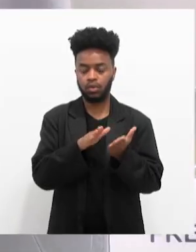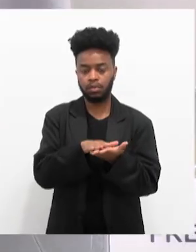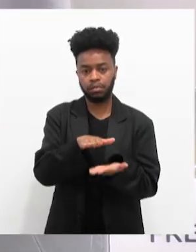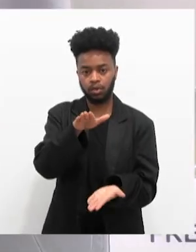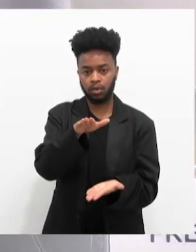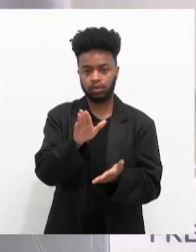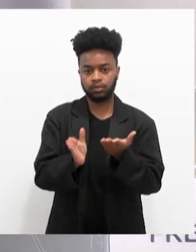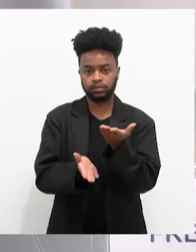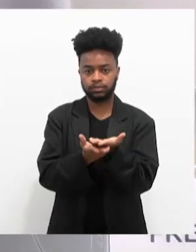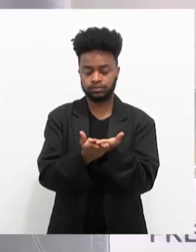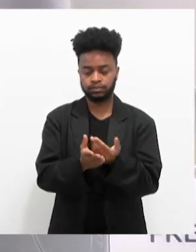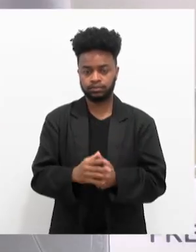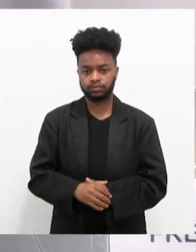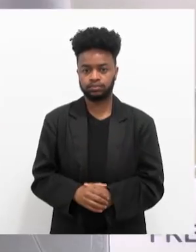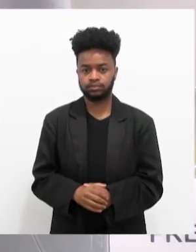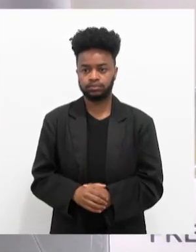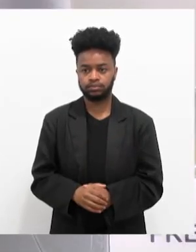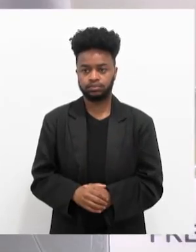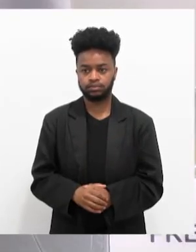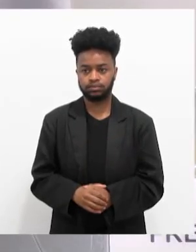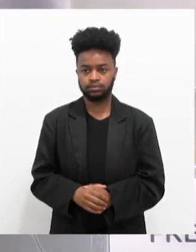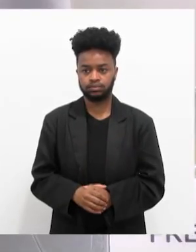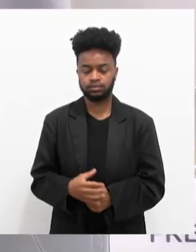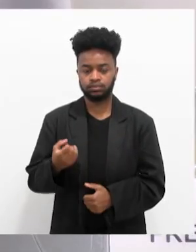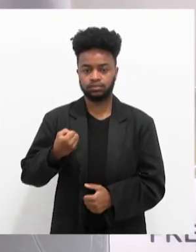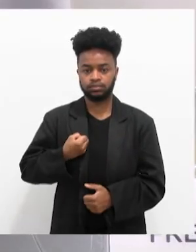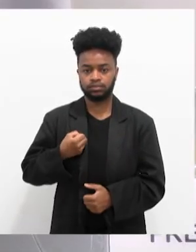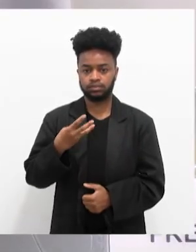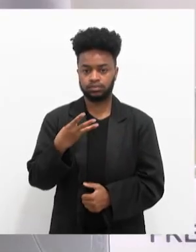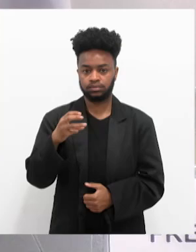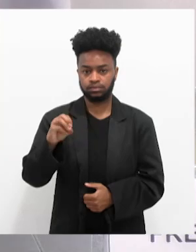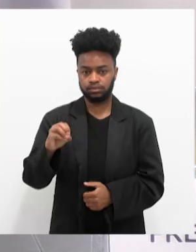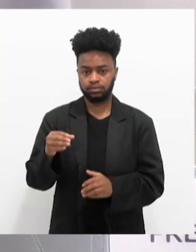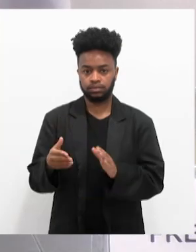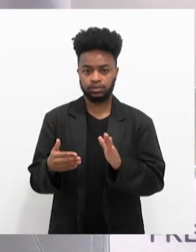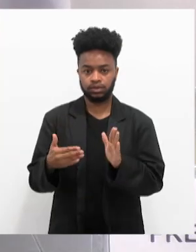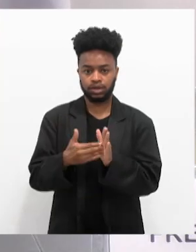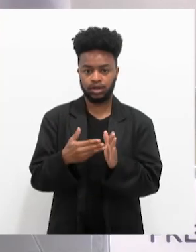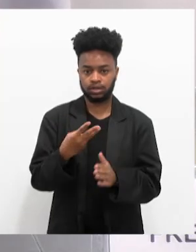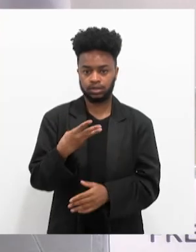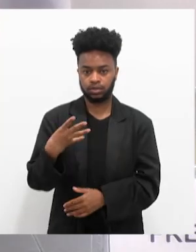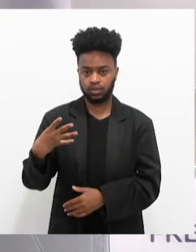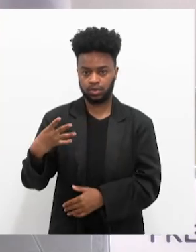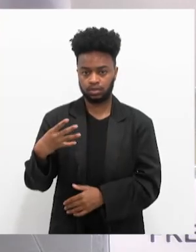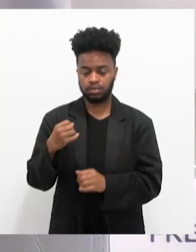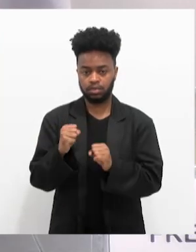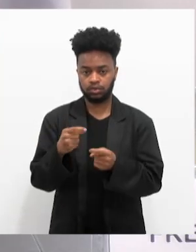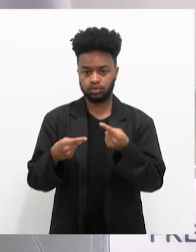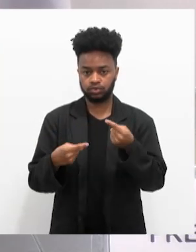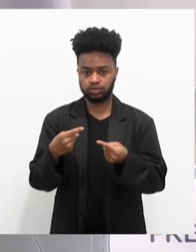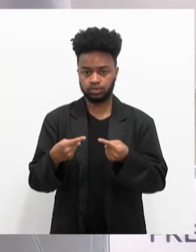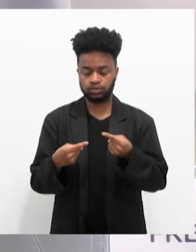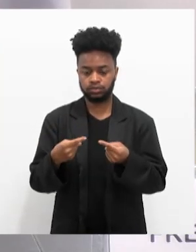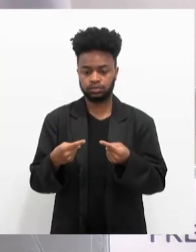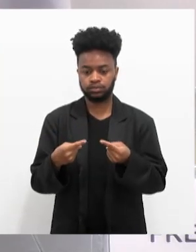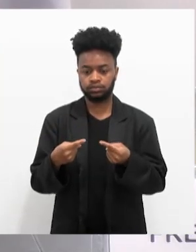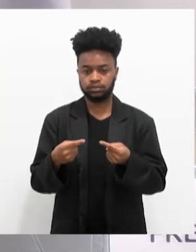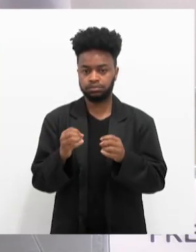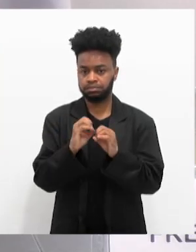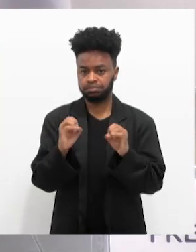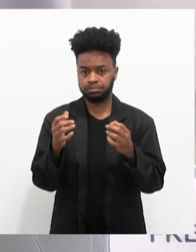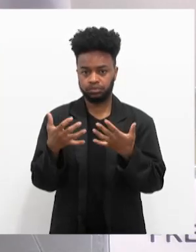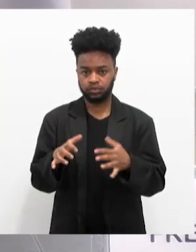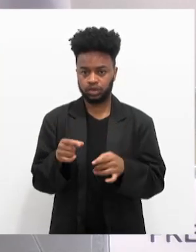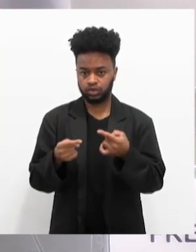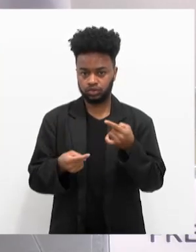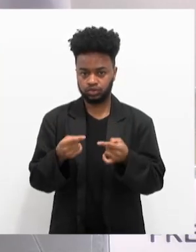das anexações, que vai do 30 ao 34. Em discussão. Não havendo quem